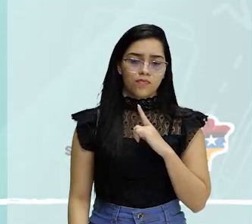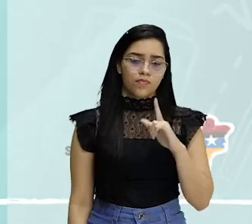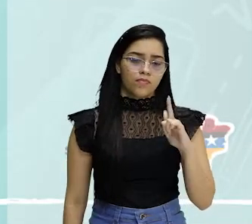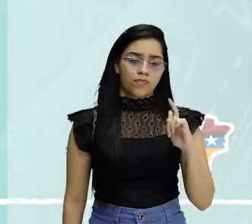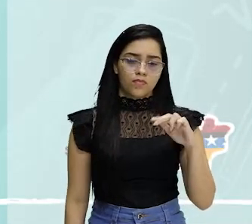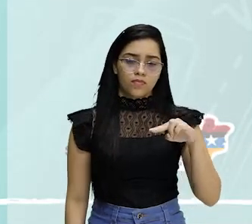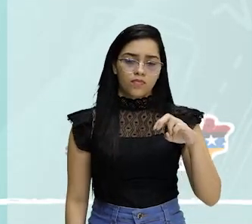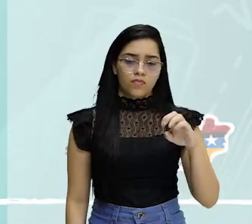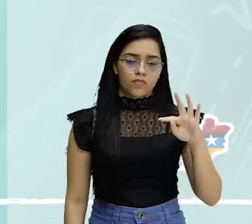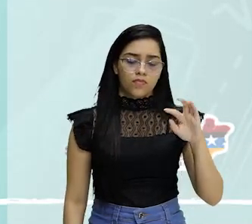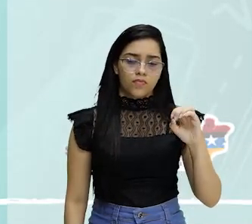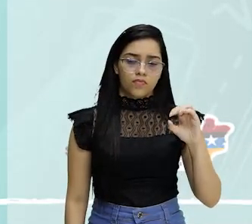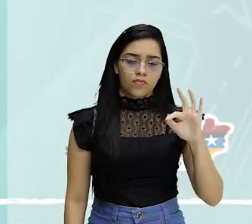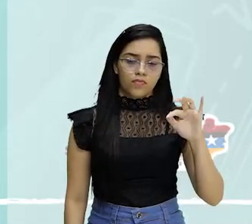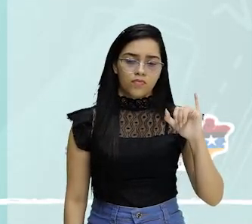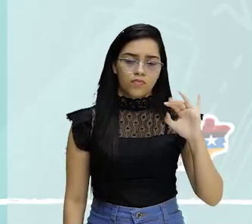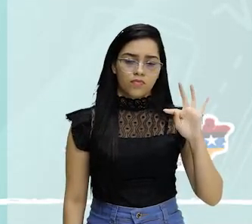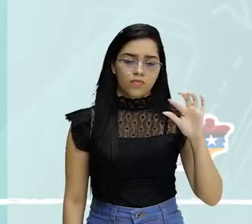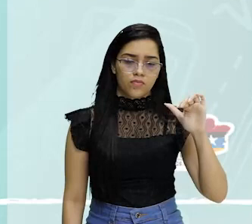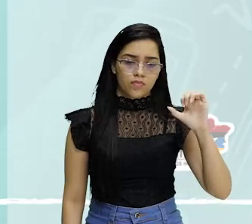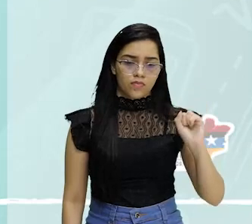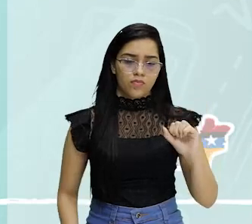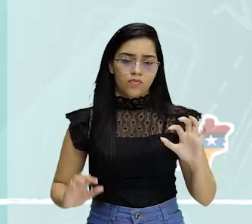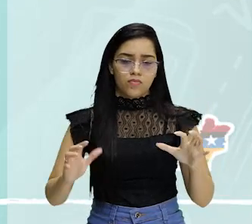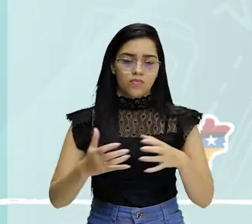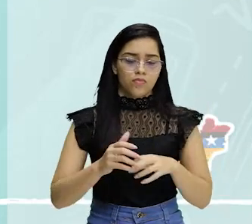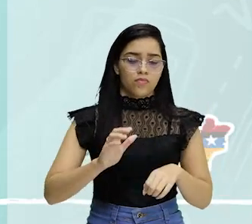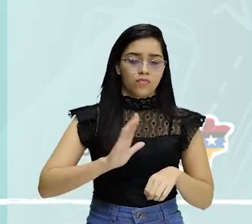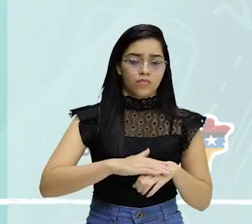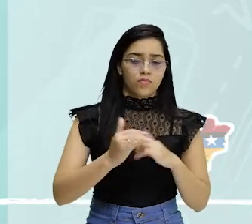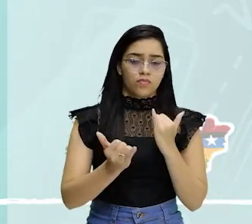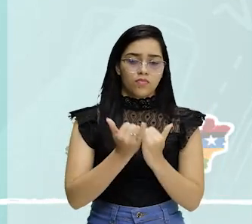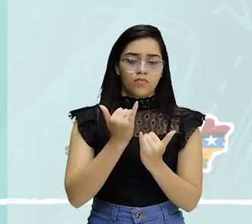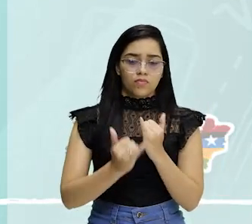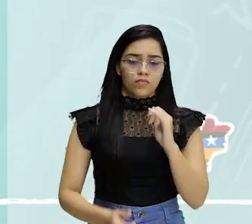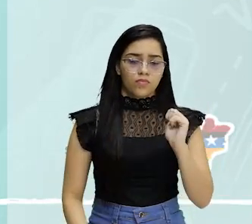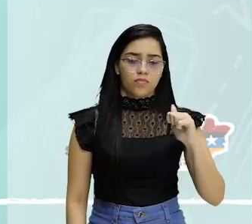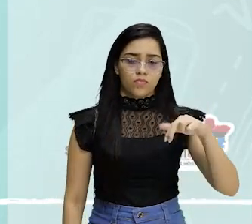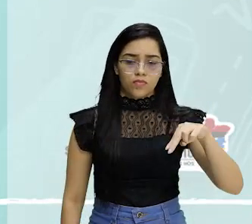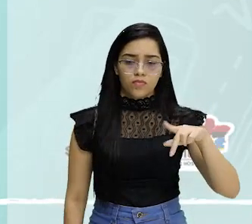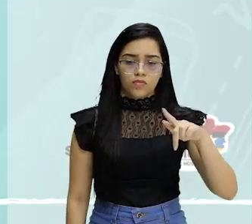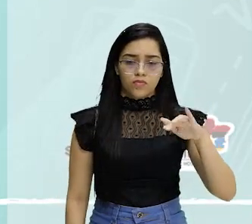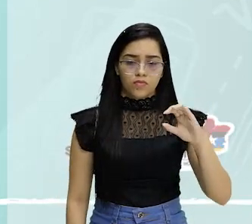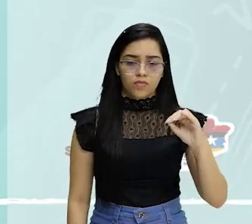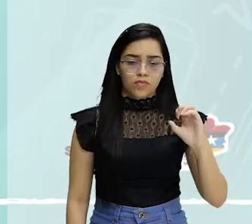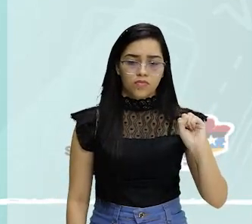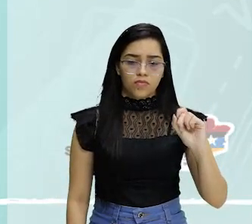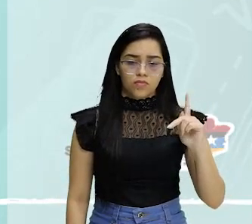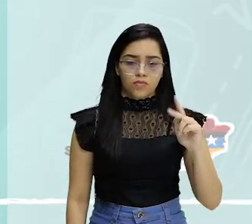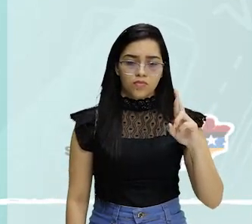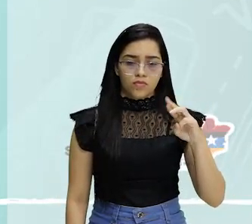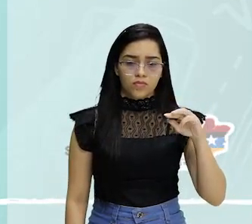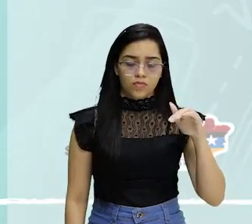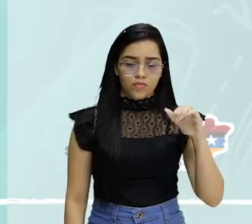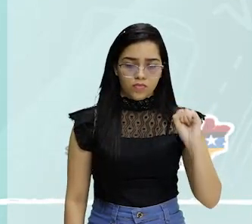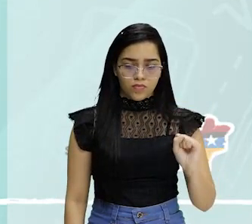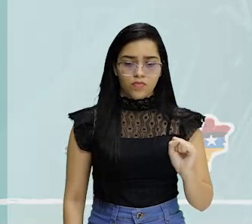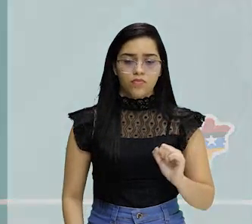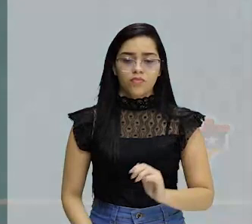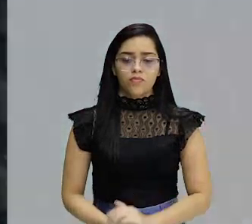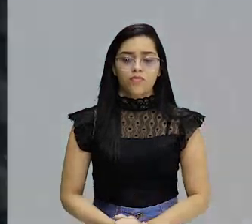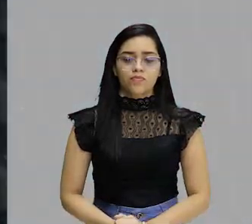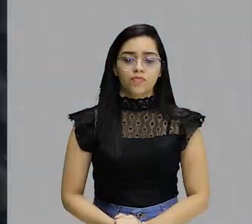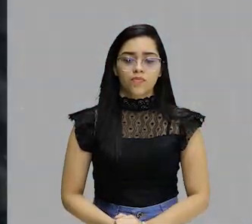divisão ginetófita, grupo com maior semelhança com as seguintes, com as